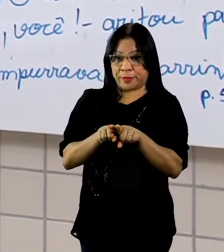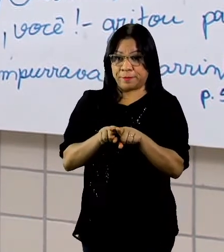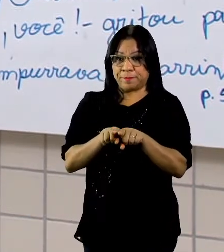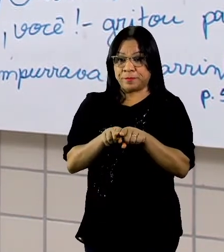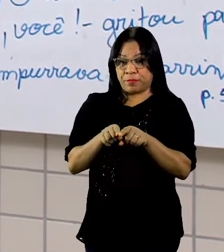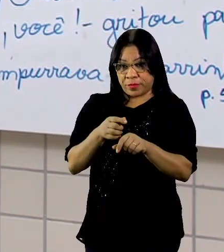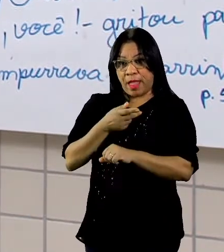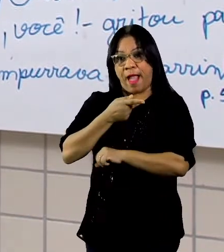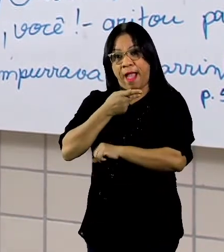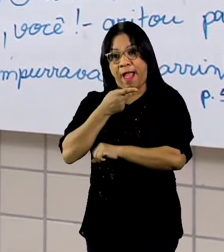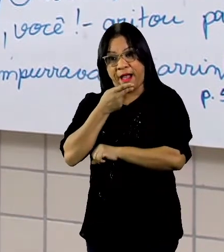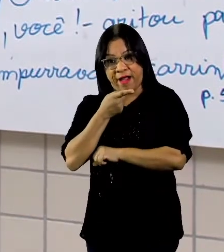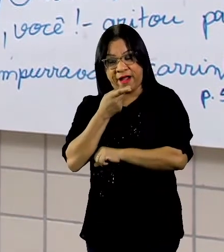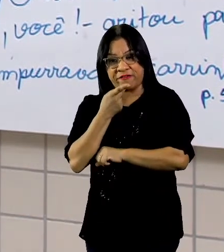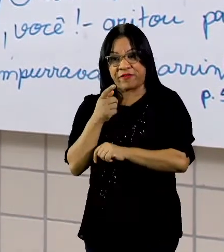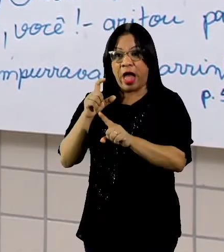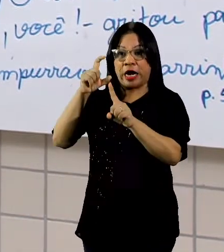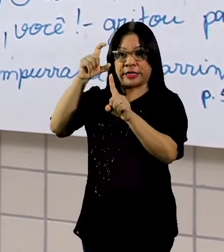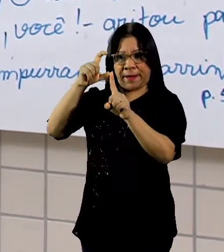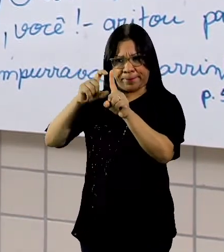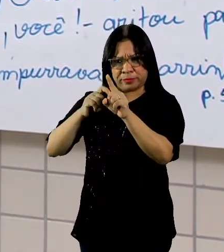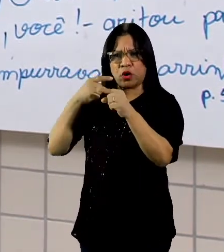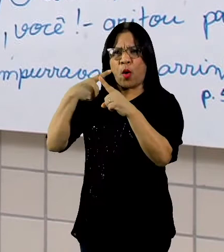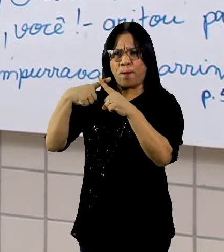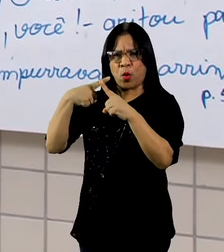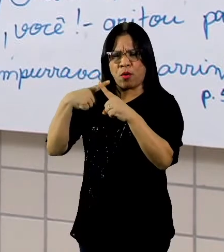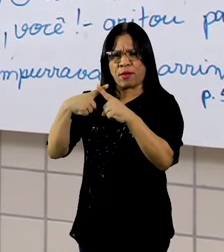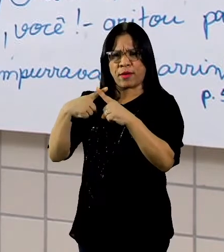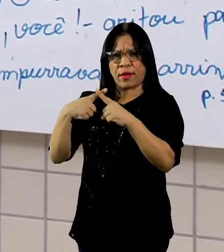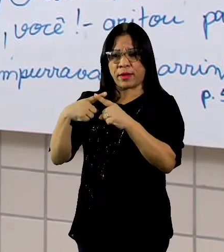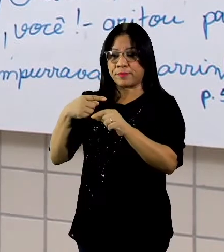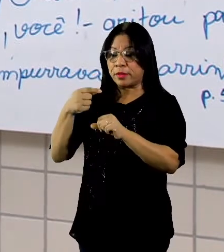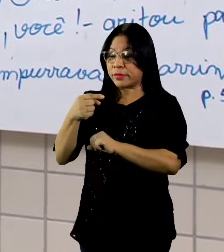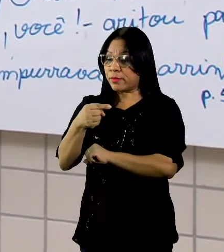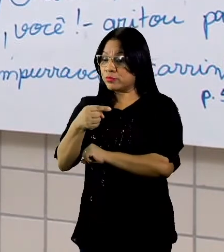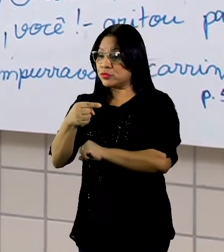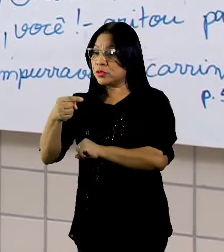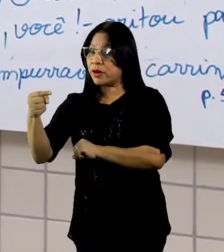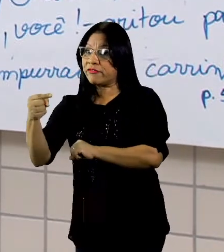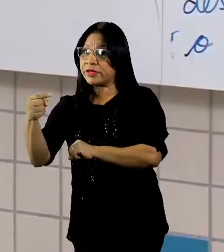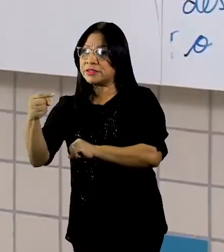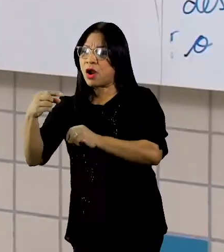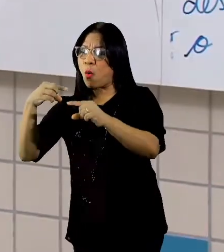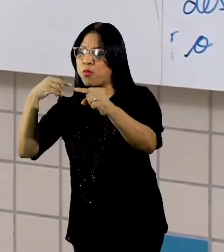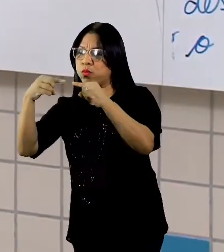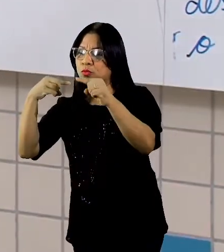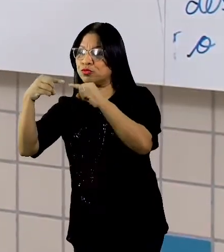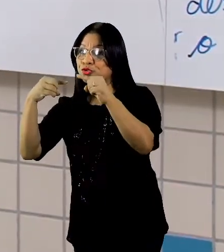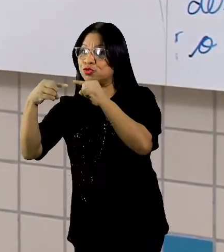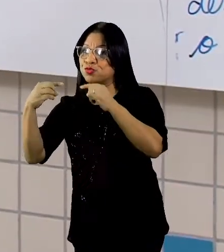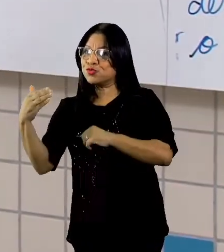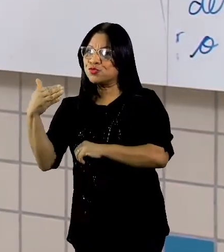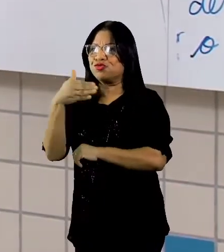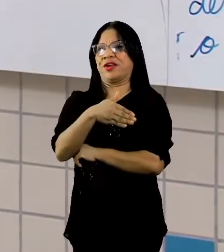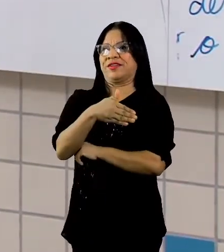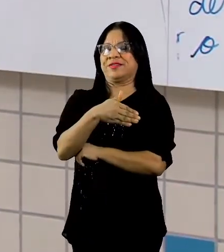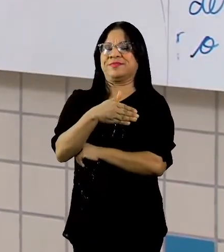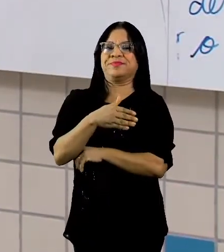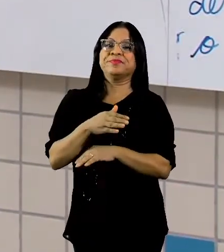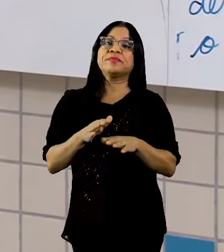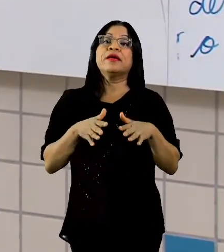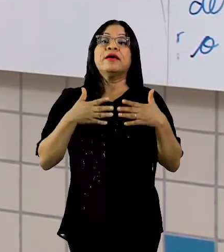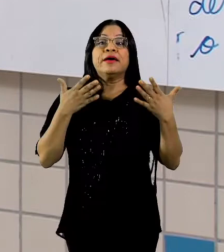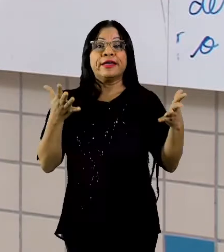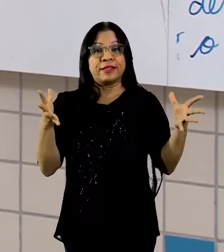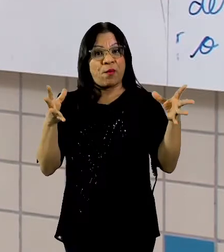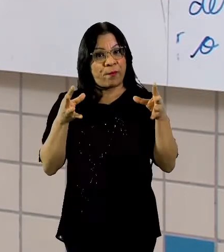está precedida de travessão. É o discurso direto. Então,